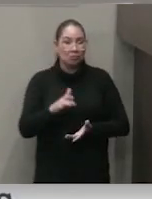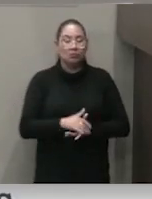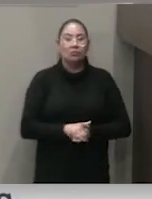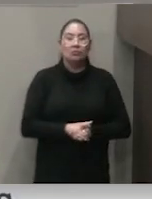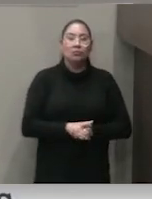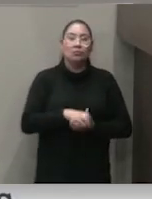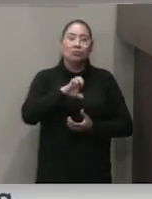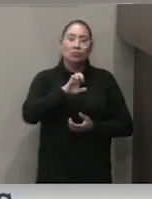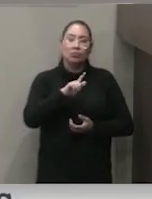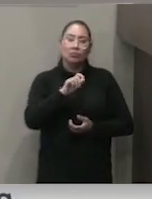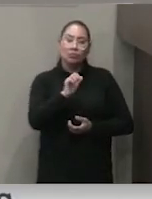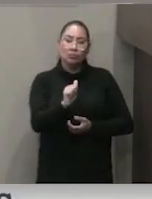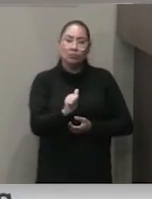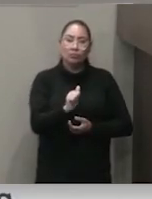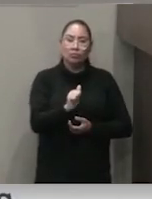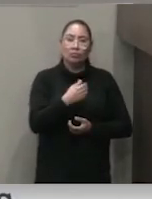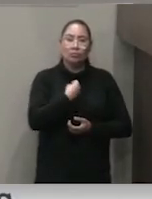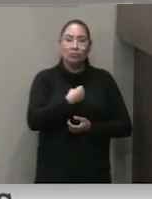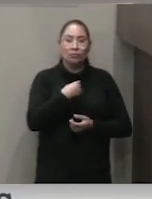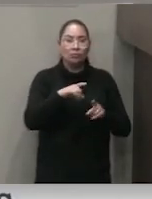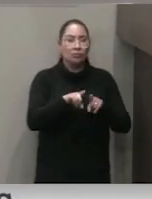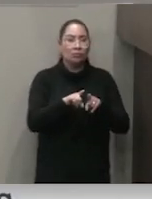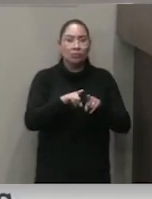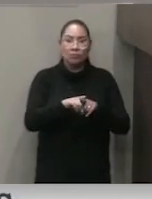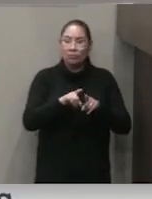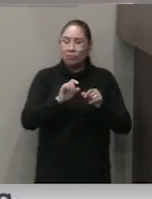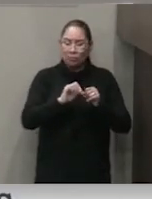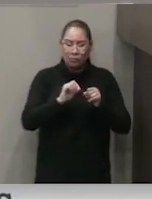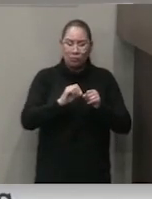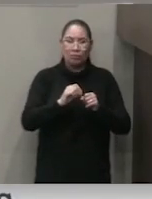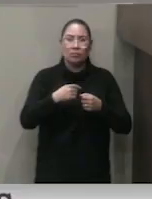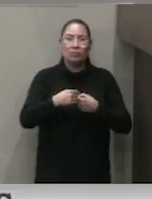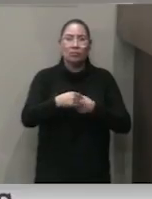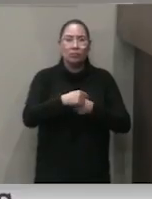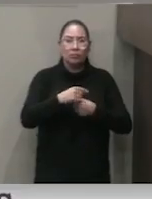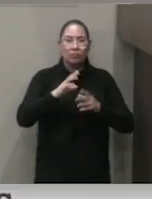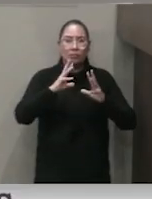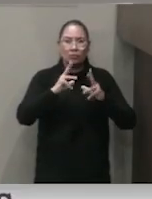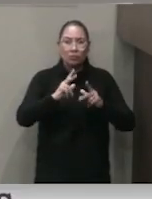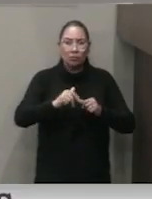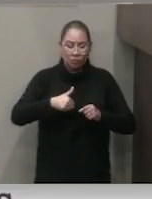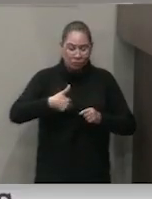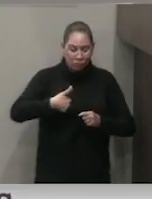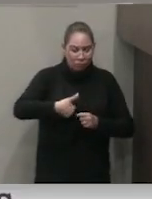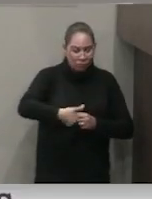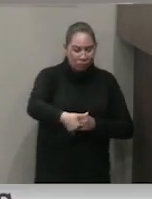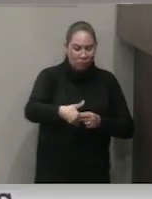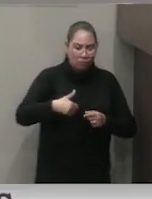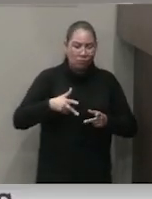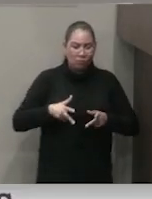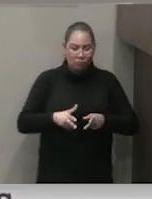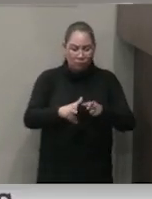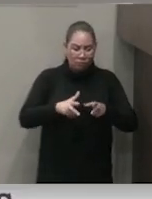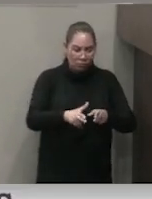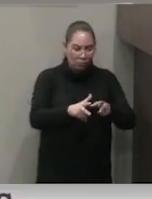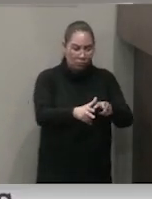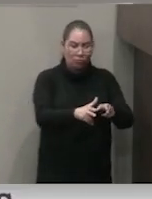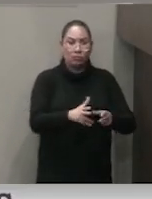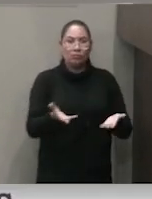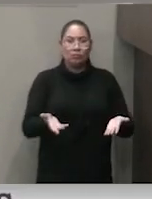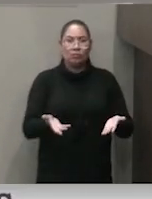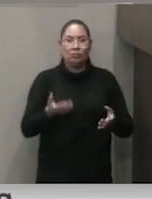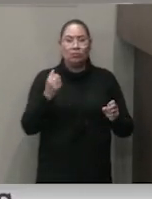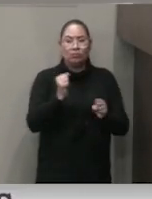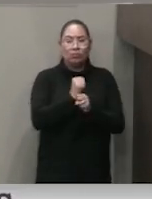A EGEA está recortando a cidade do início ao fim, a EGEA, e ninguém diz nada. Está aí